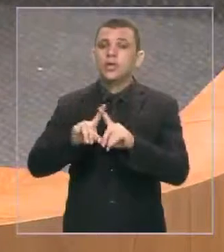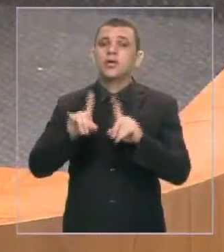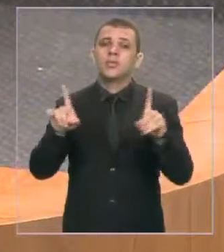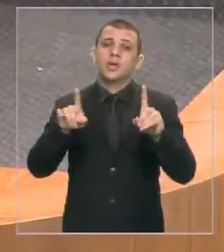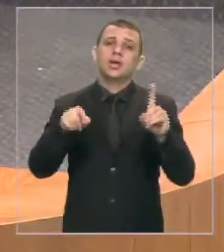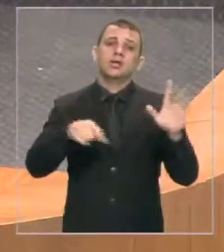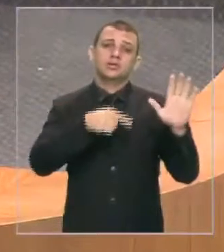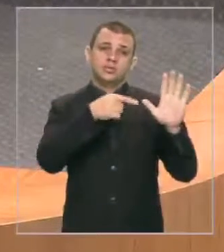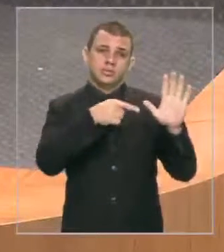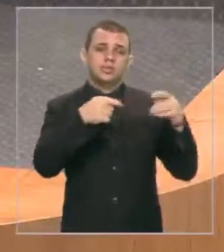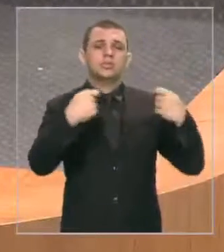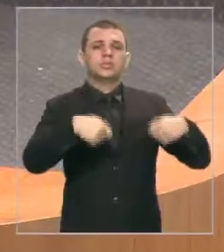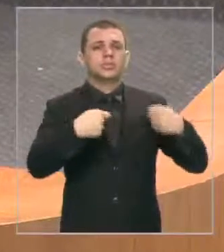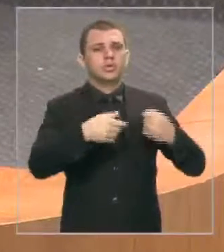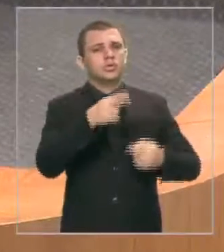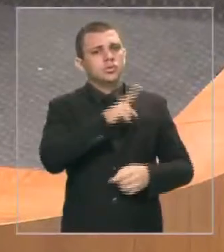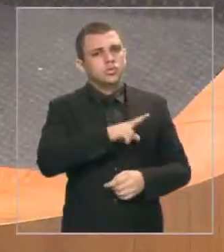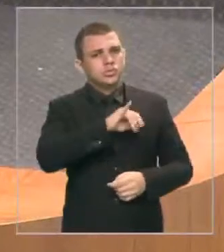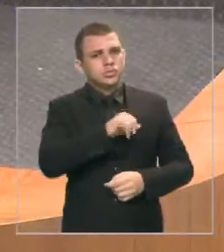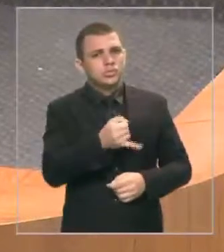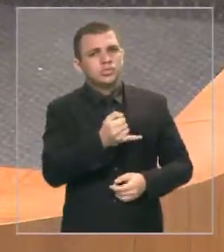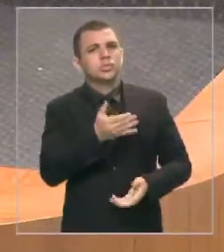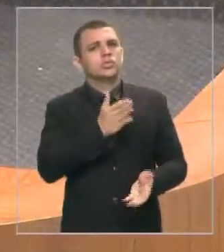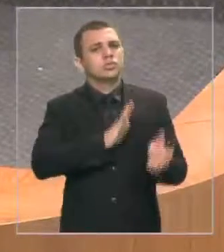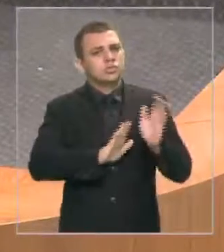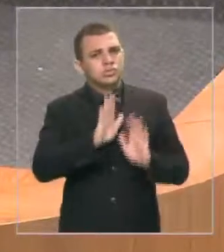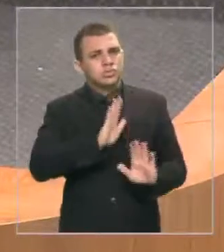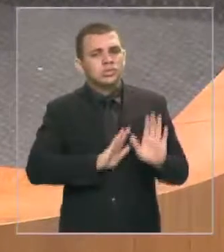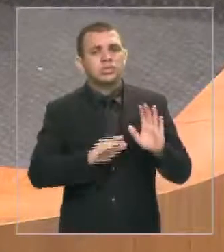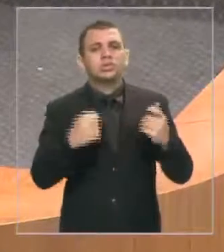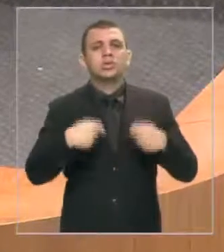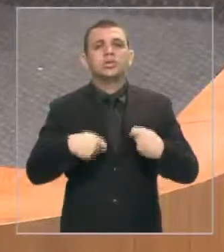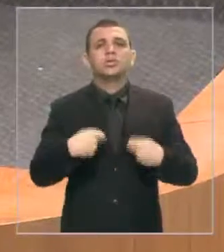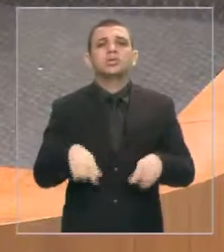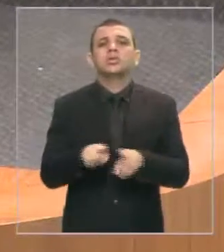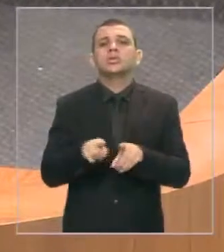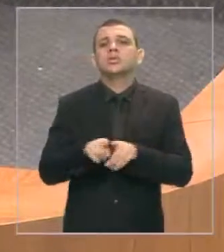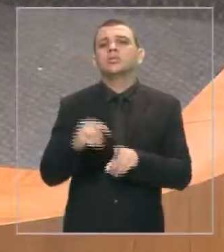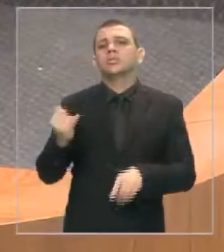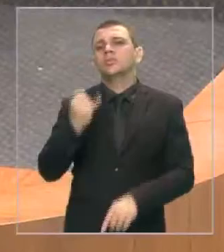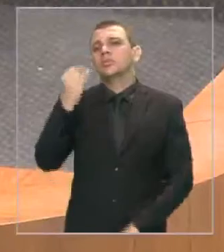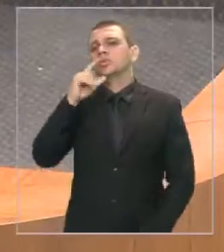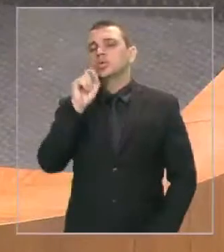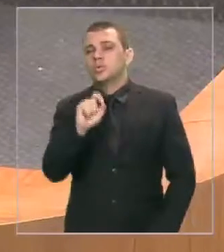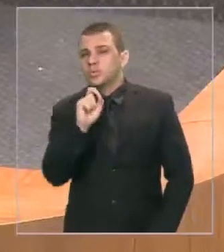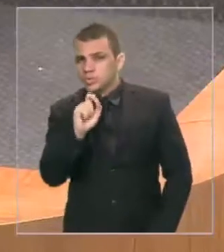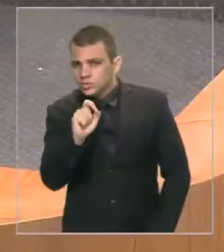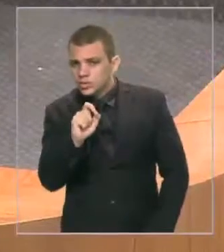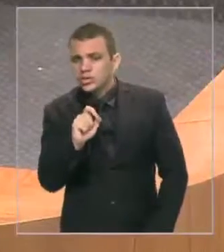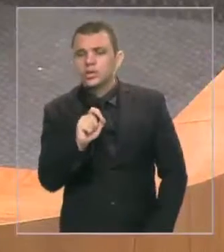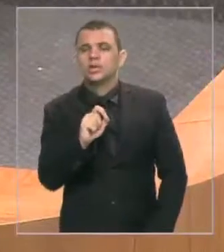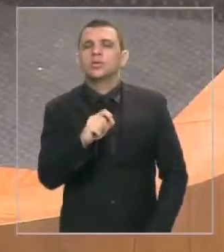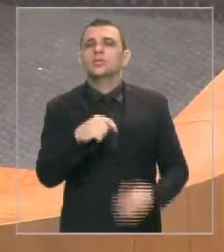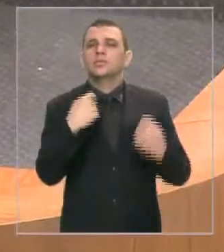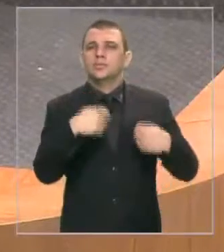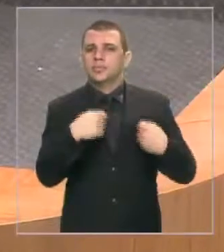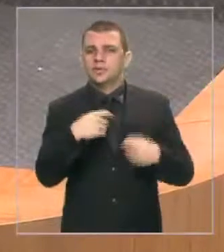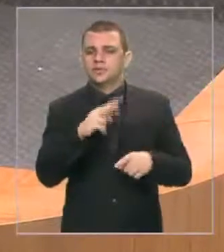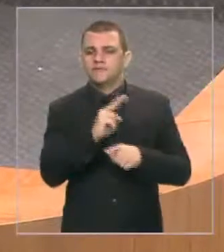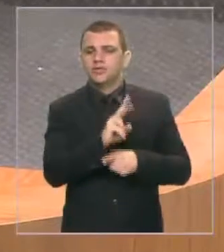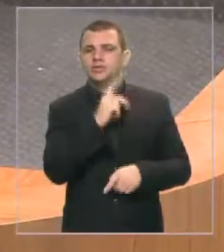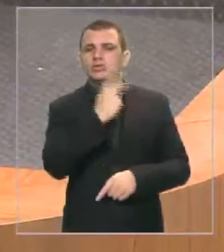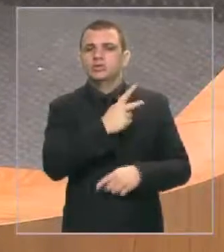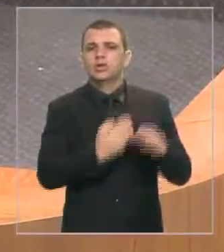parcimônia. E é imperioso que se observem os limites à sua